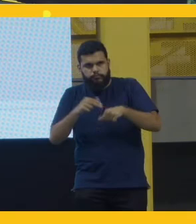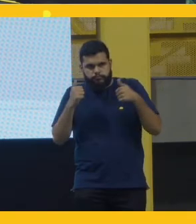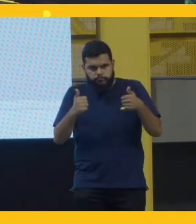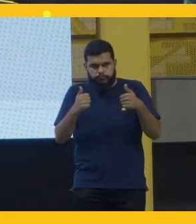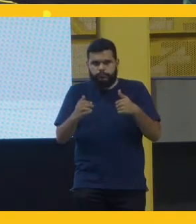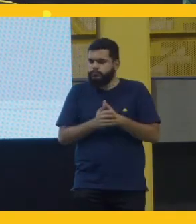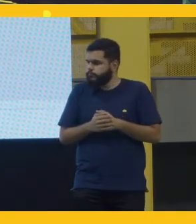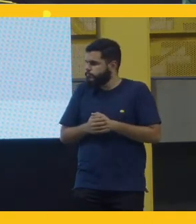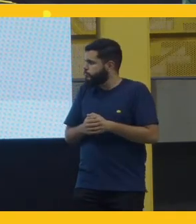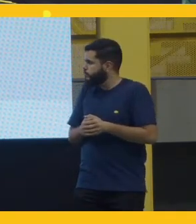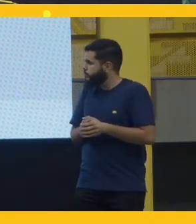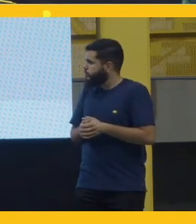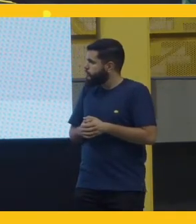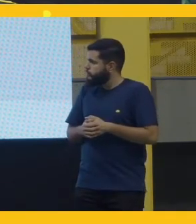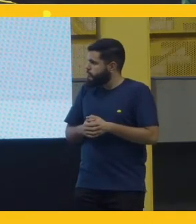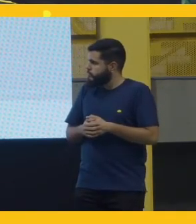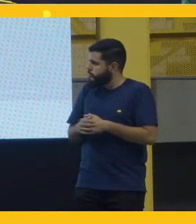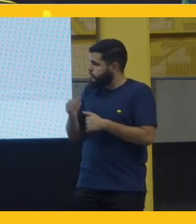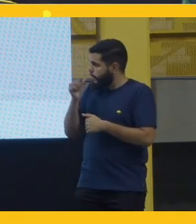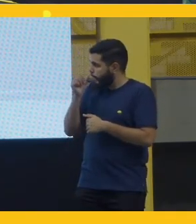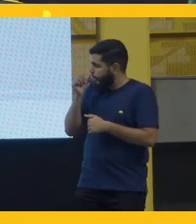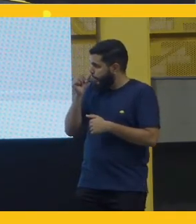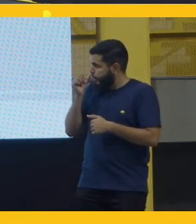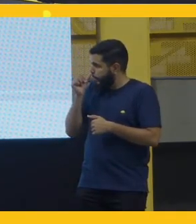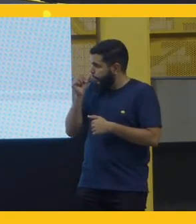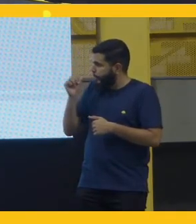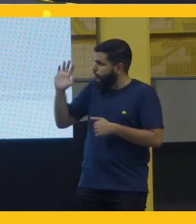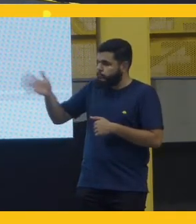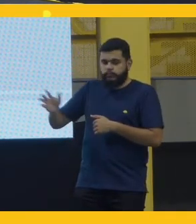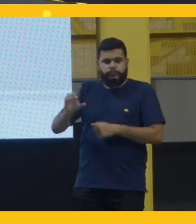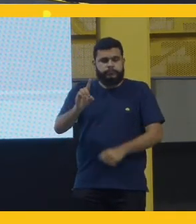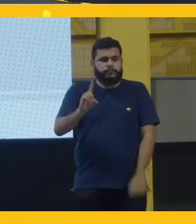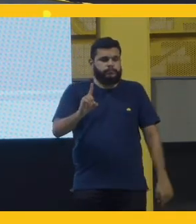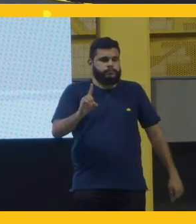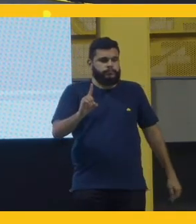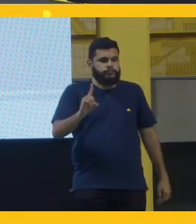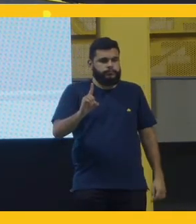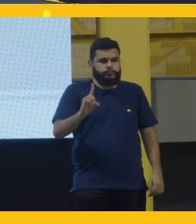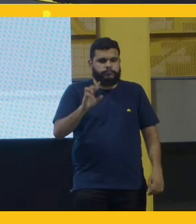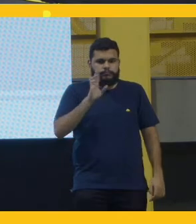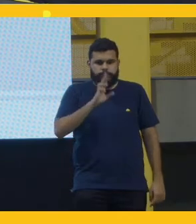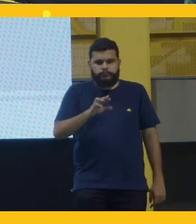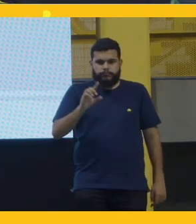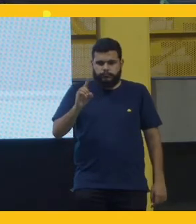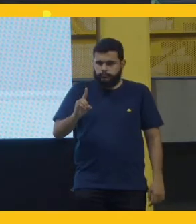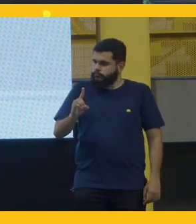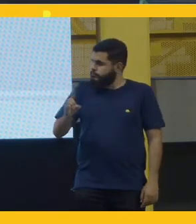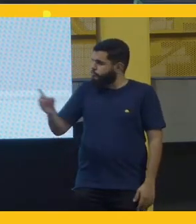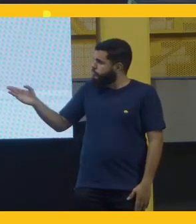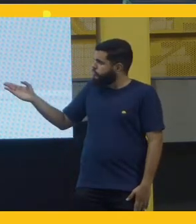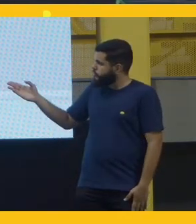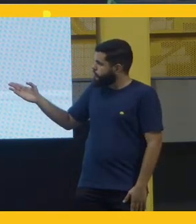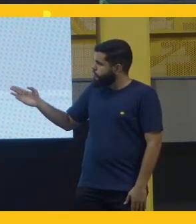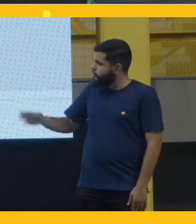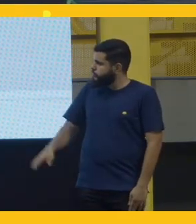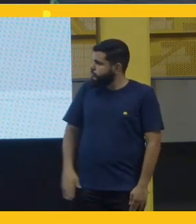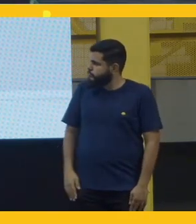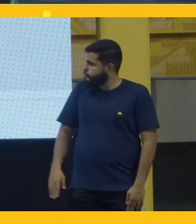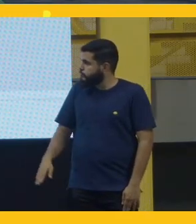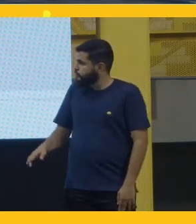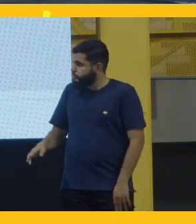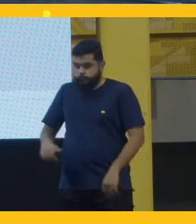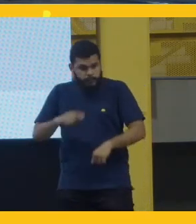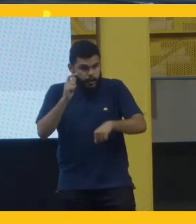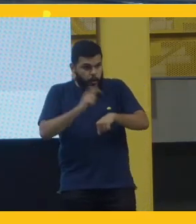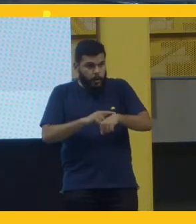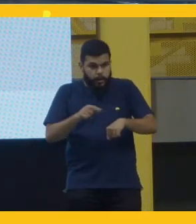Legal. Então isso já me leva à alternativa D. Douglas, mas vamos ver o resto. Na hora